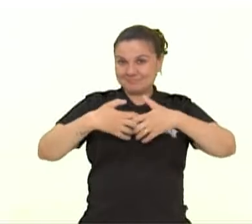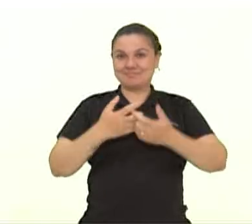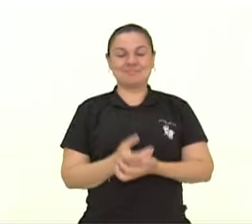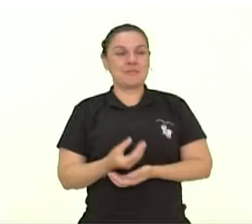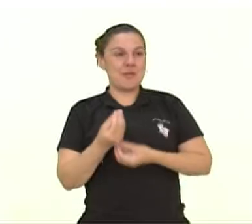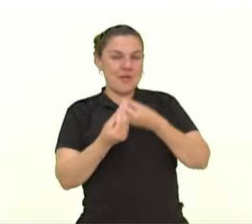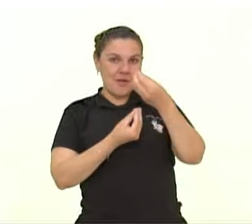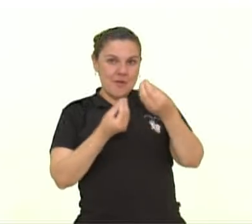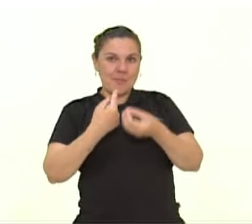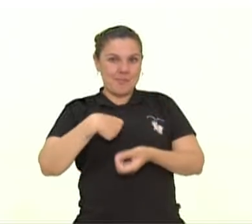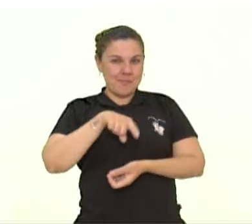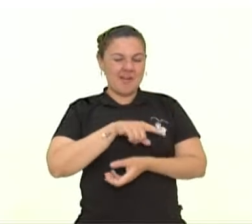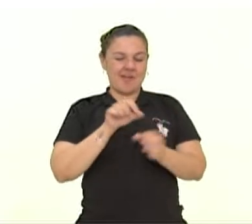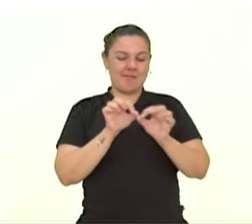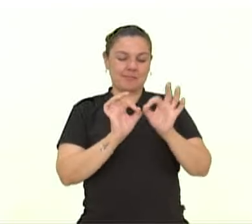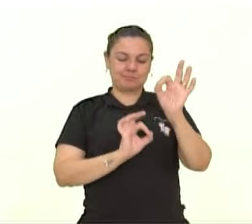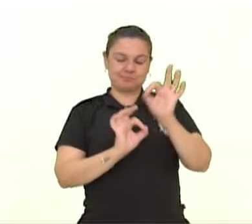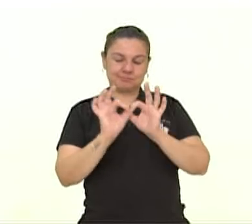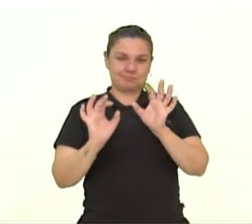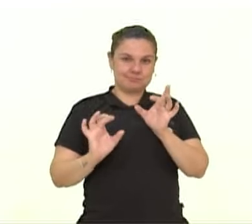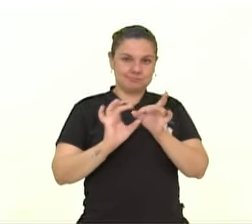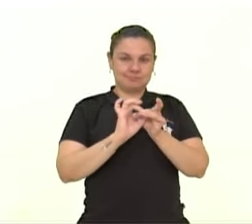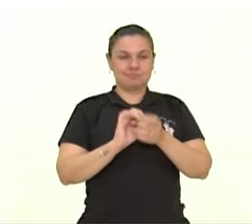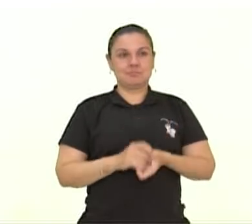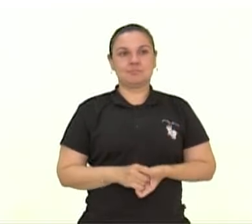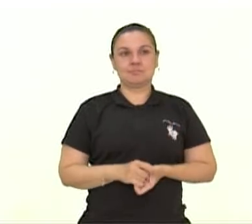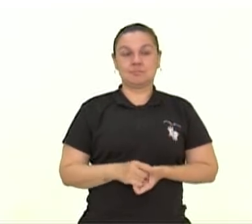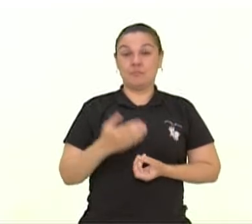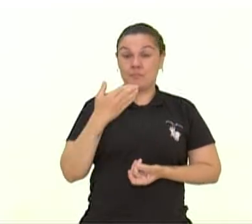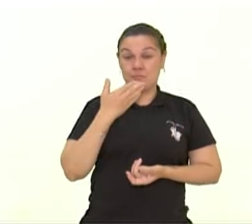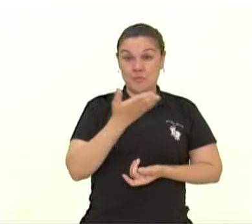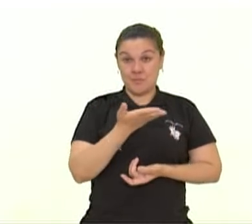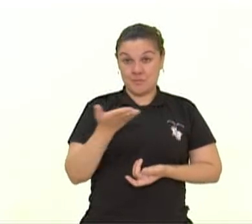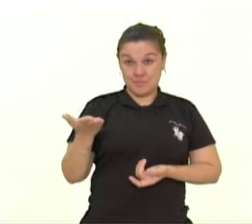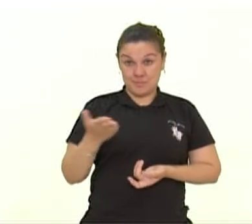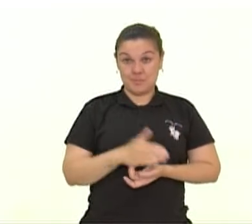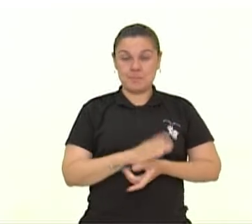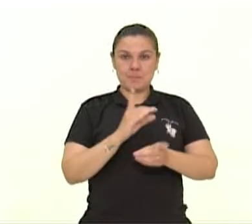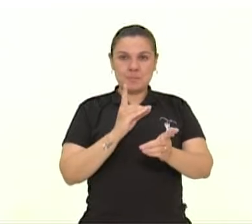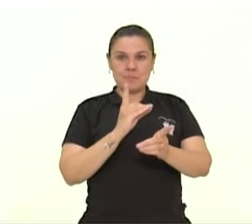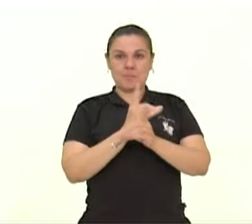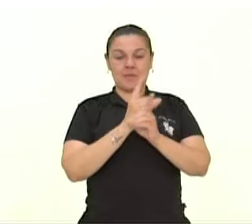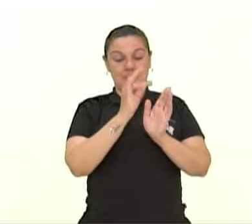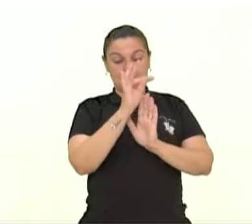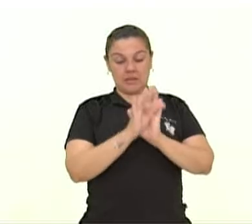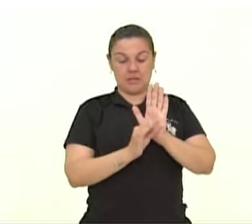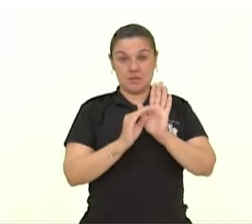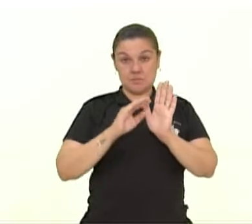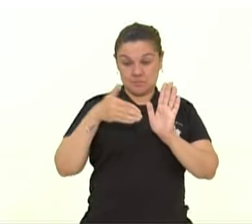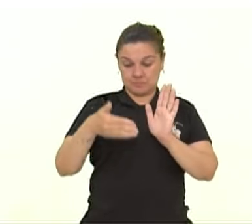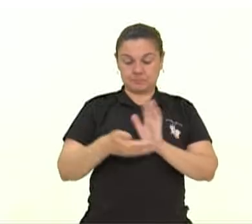informações, como que nós vamos fazer as correlações agora. Eu vou pedir para vocês identificarem o gênero textual a seguir.